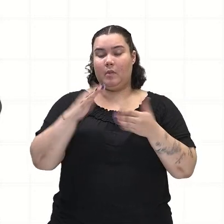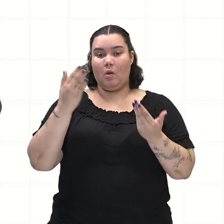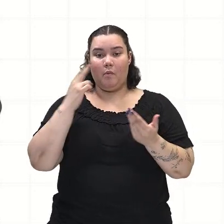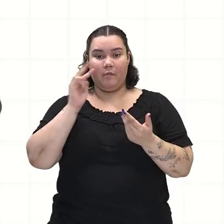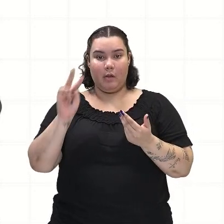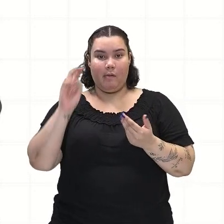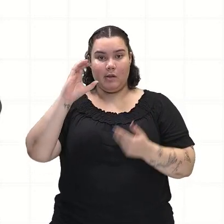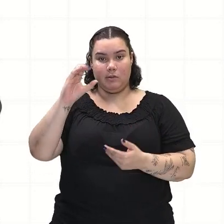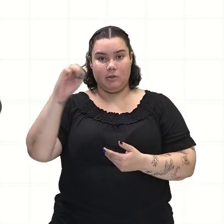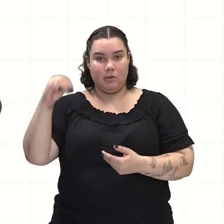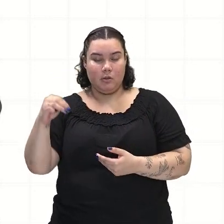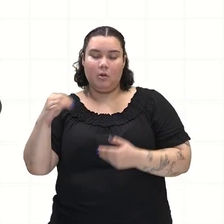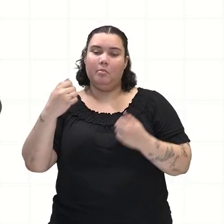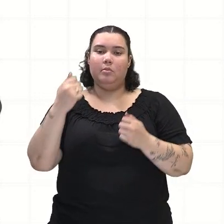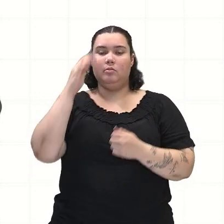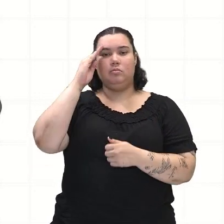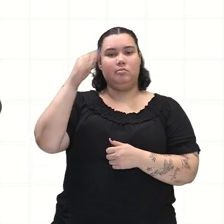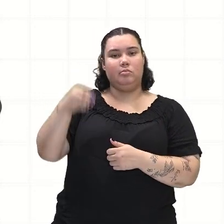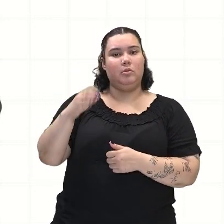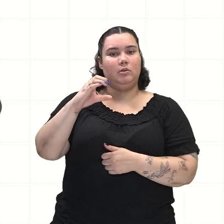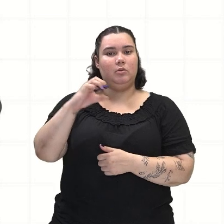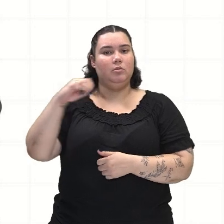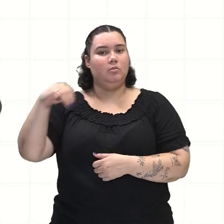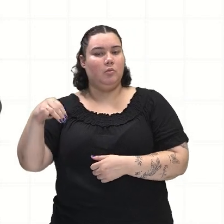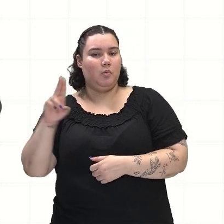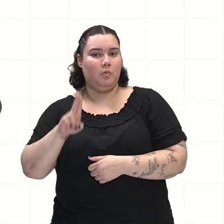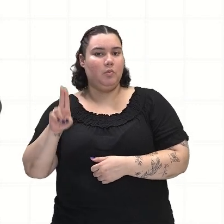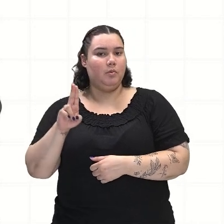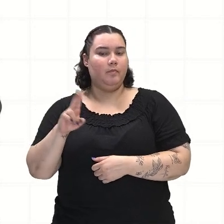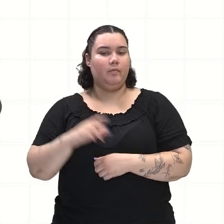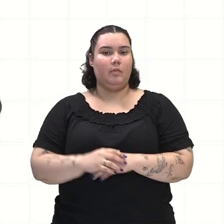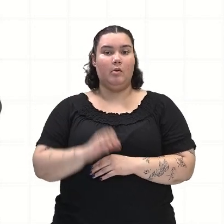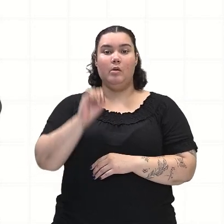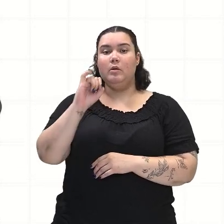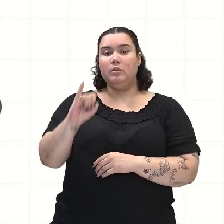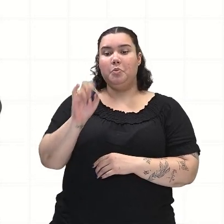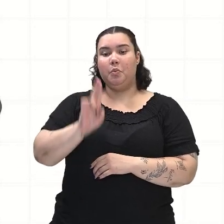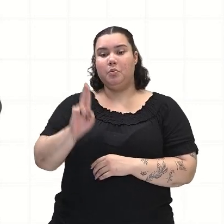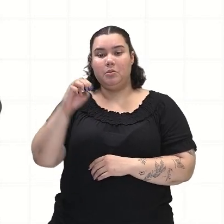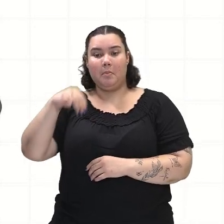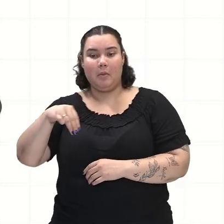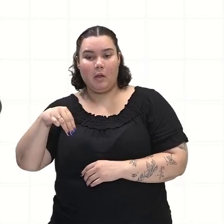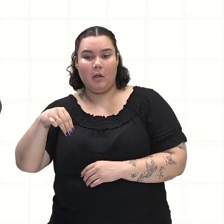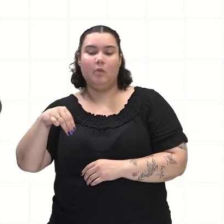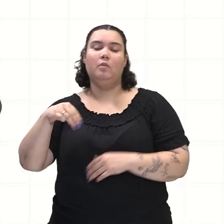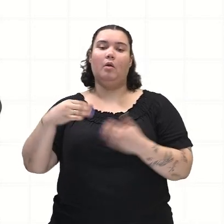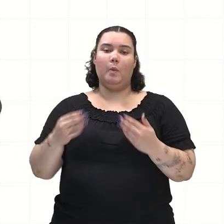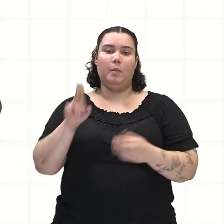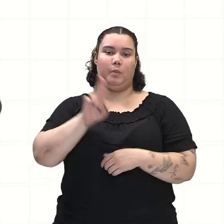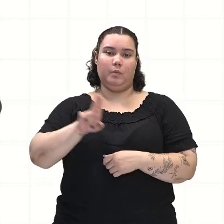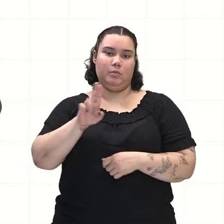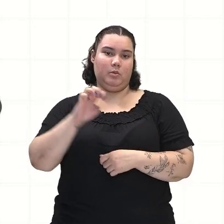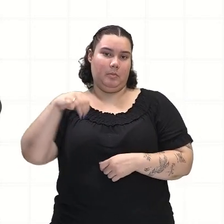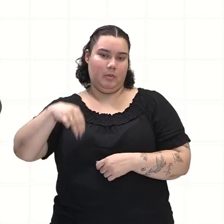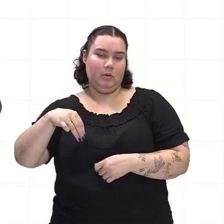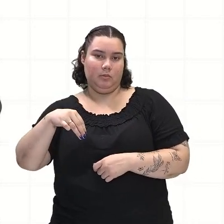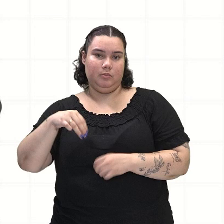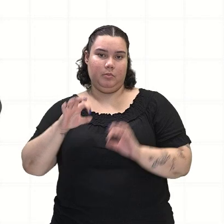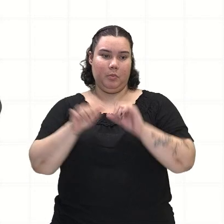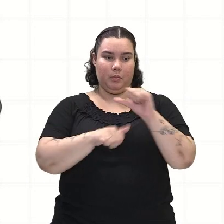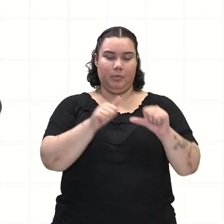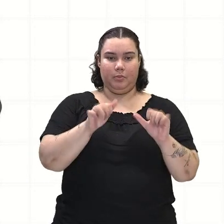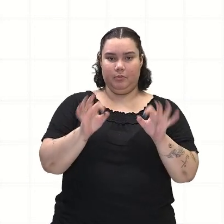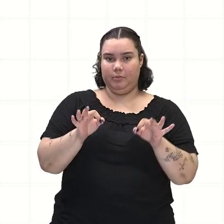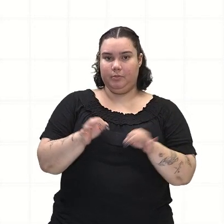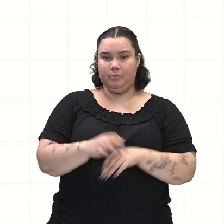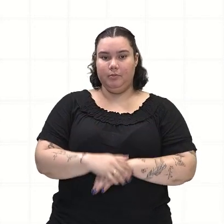pede centímetro cúbico, vou trabalhar em centímetros. Se fosse metros, eu teria que transformar para metros.